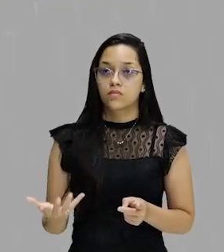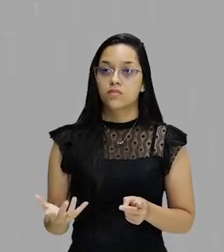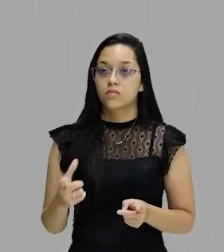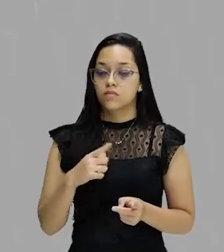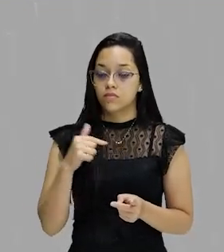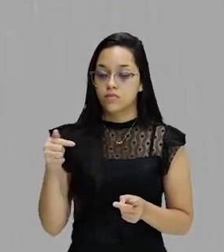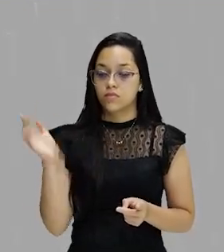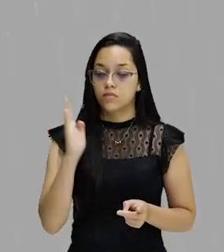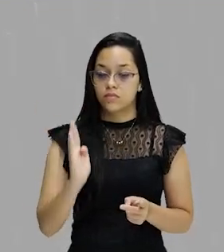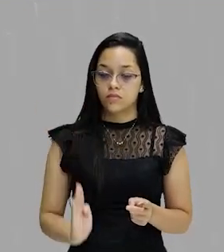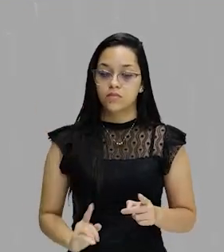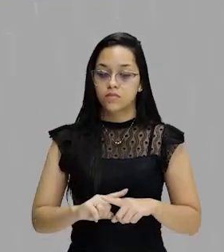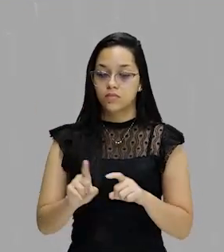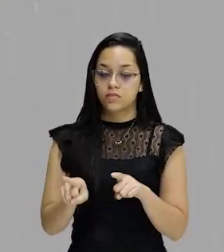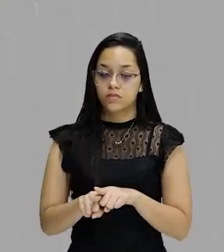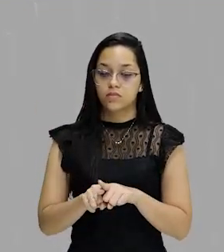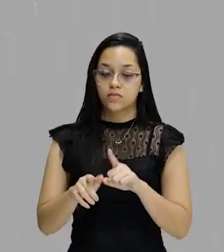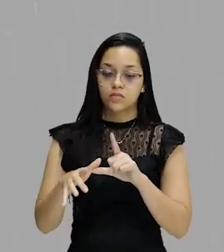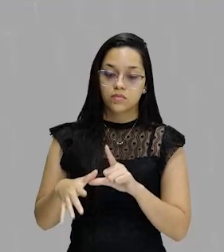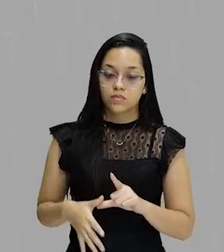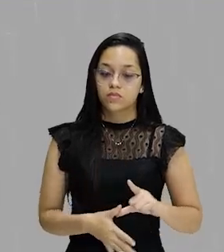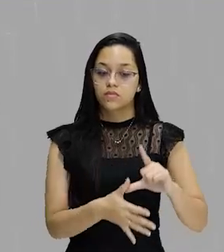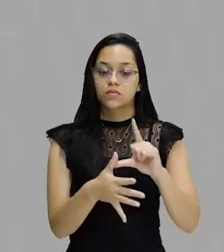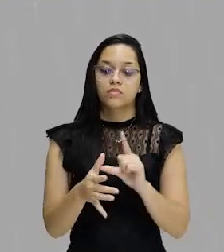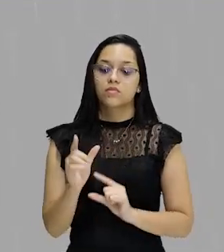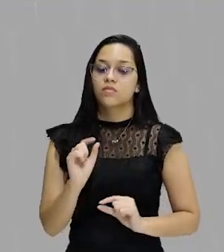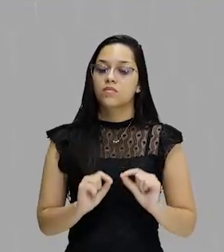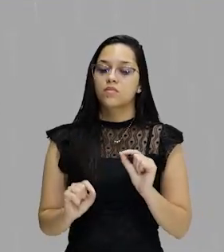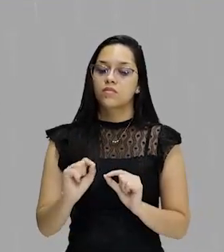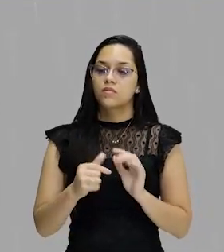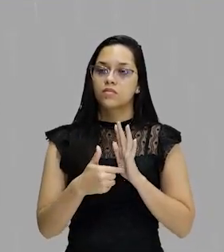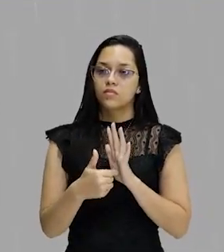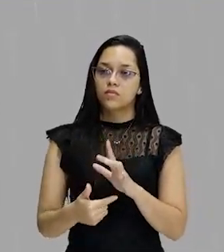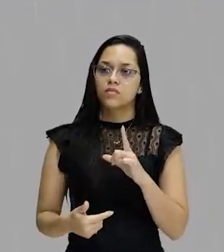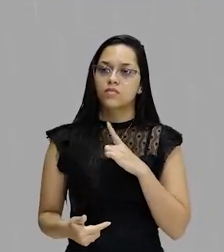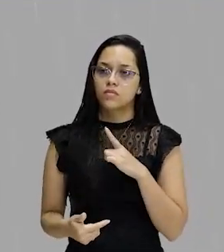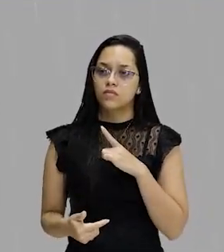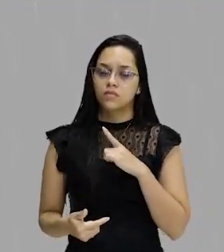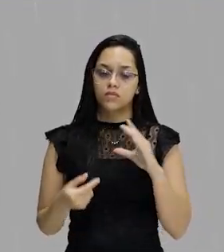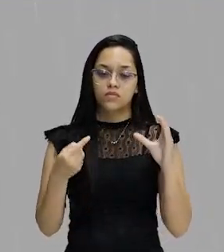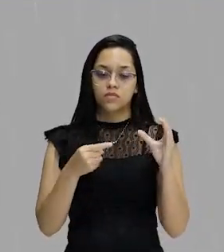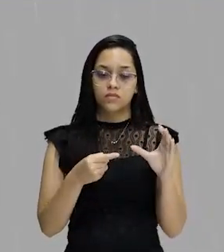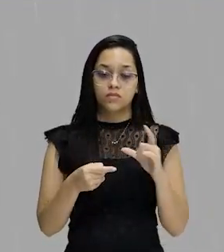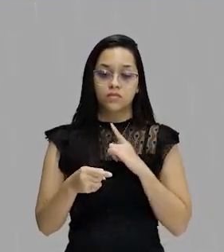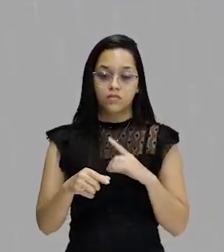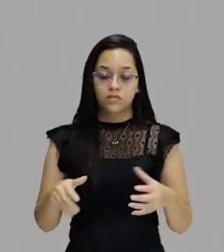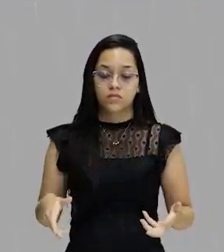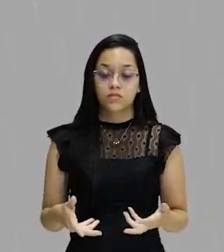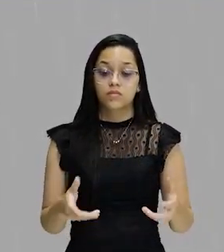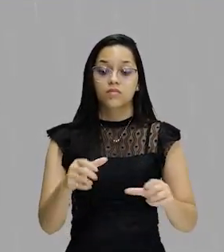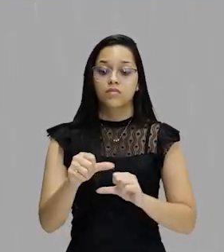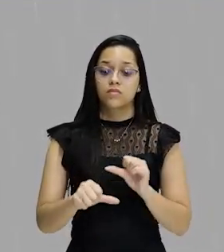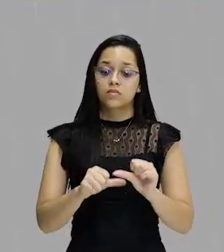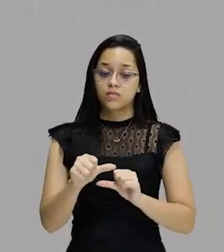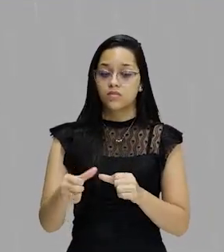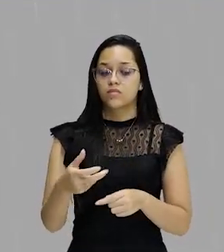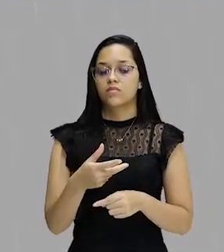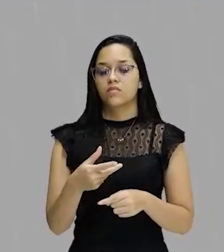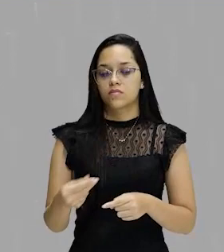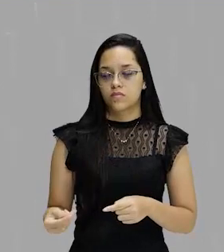no Brasil, mas eu diria também na América Latina, foram justamente atingidos por esse clima efervescente de mudanças e